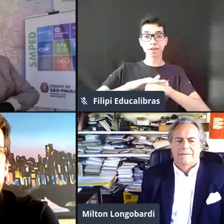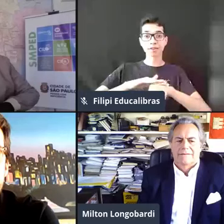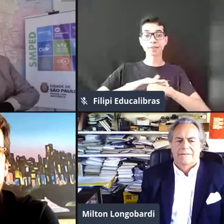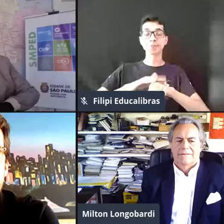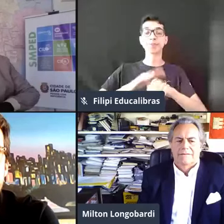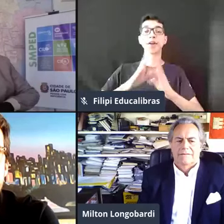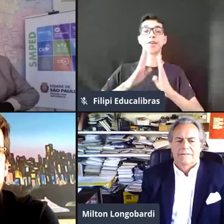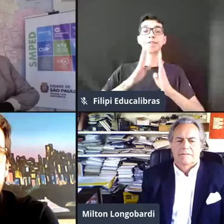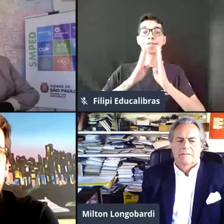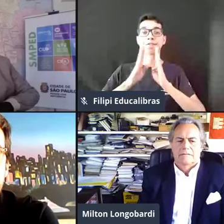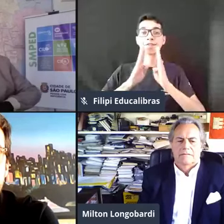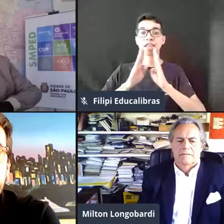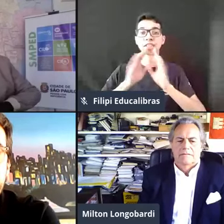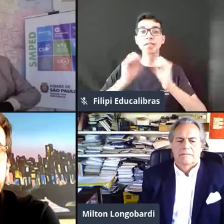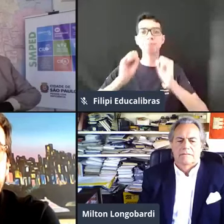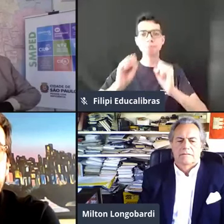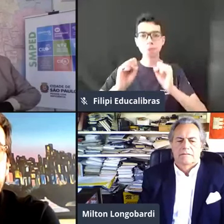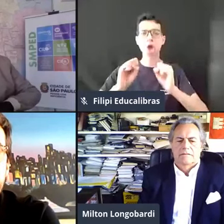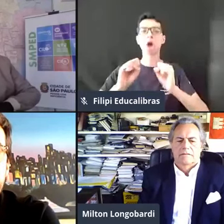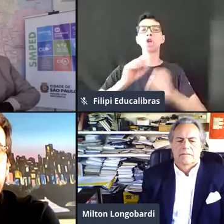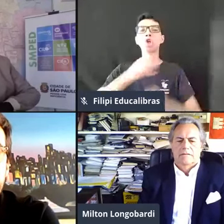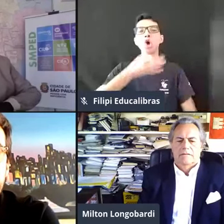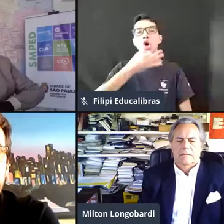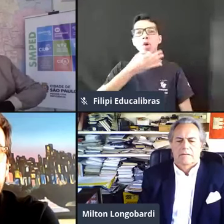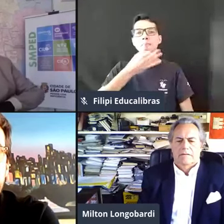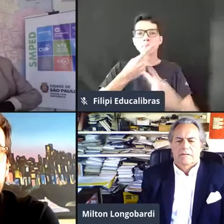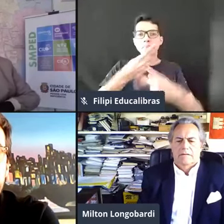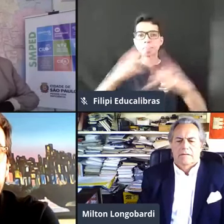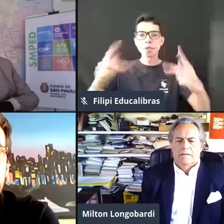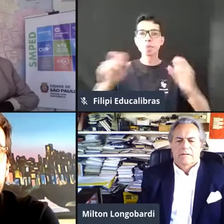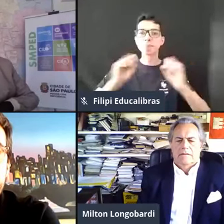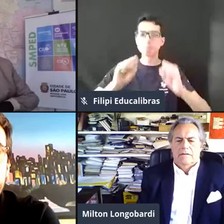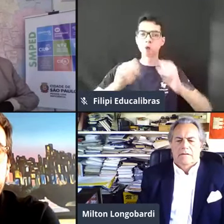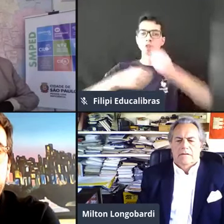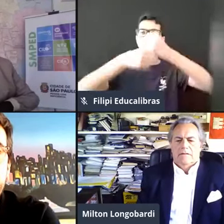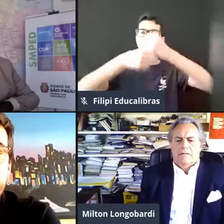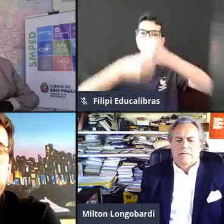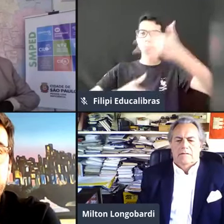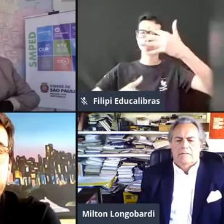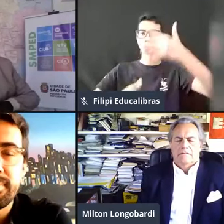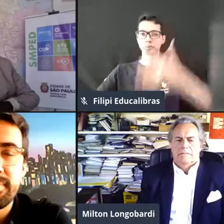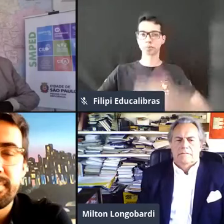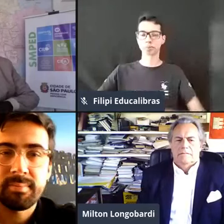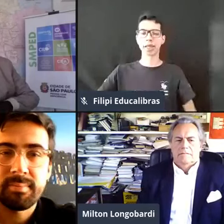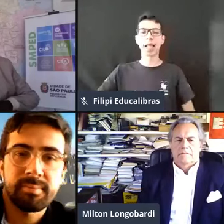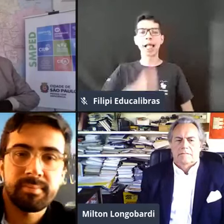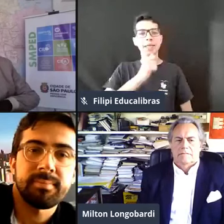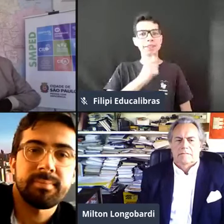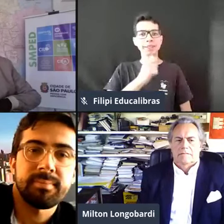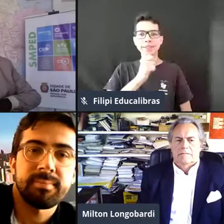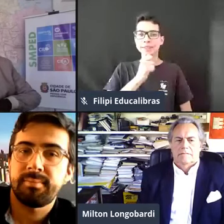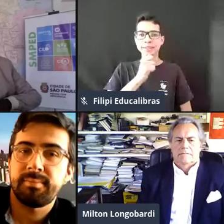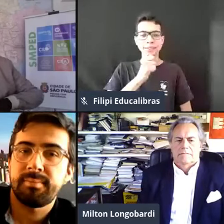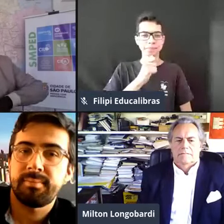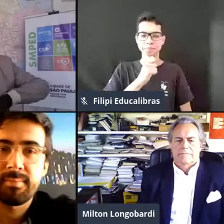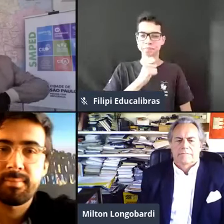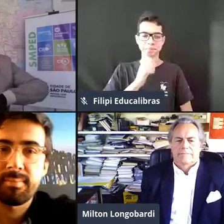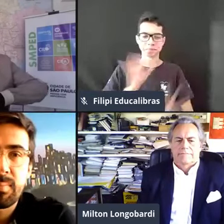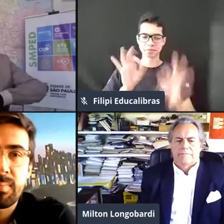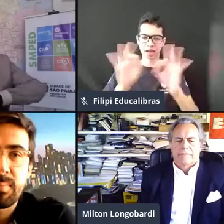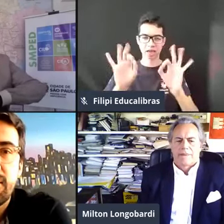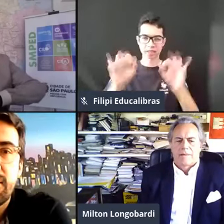série de propostas e perguntas que foram feitas que a gente não colocou aqui. Então, eu sugiro que